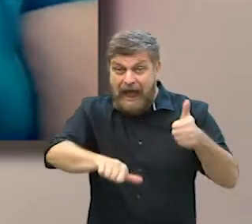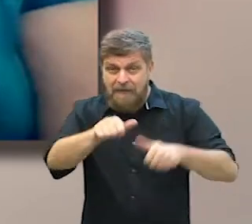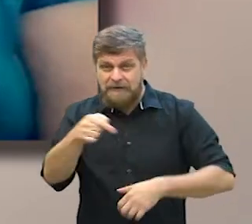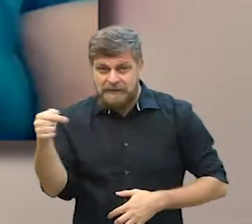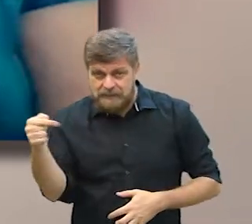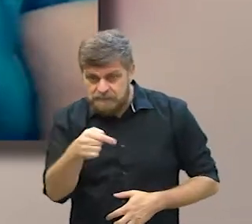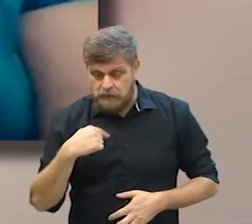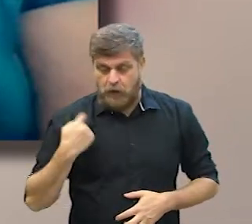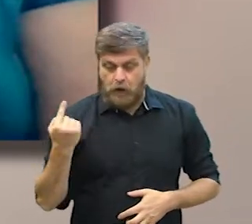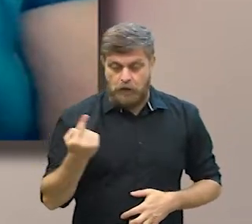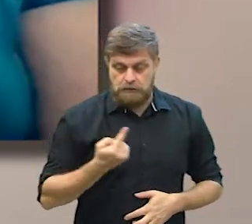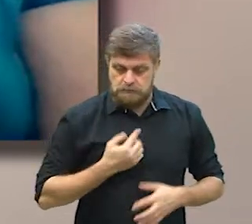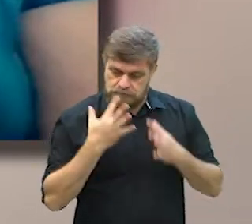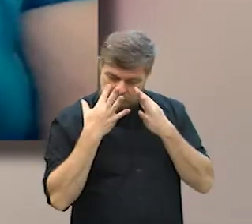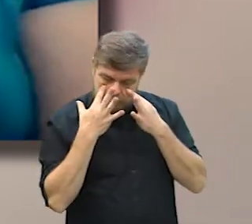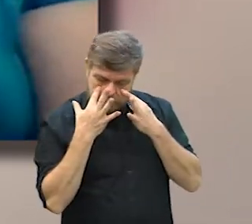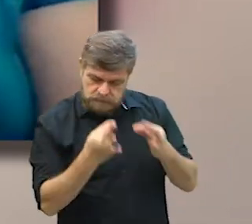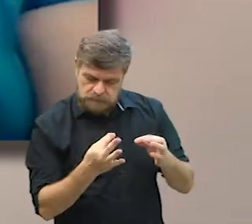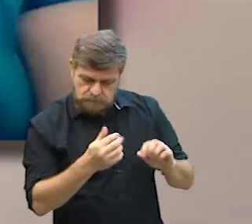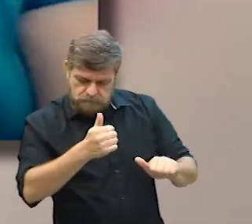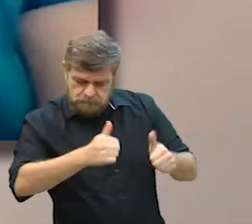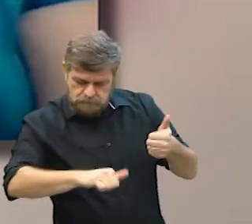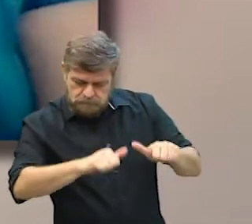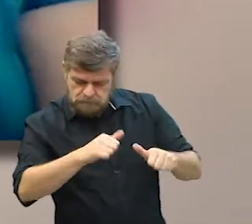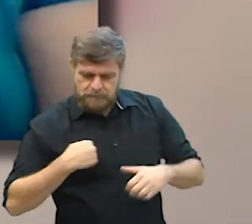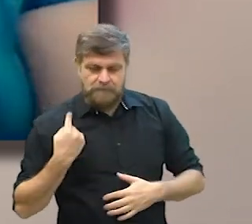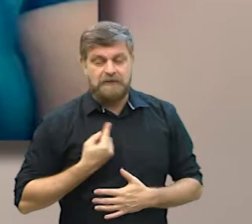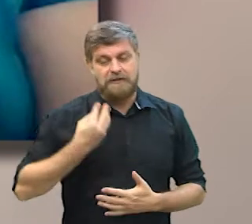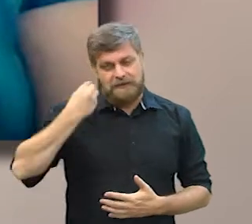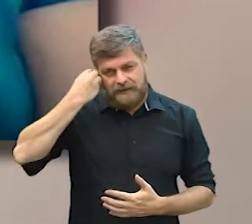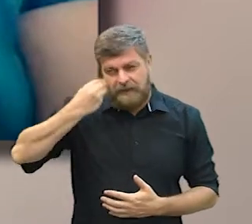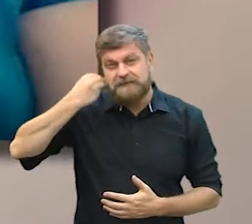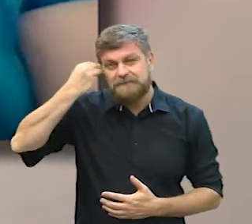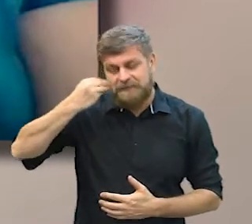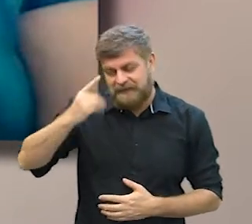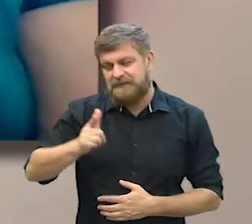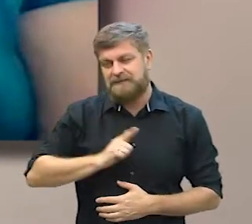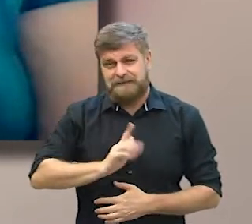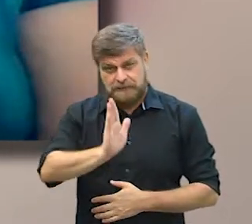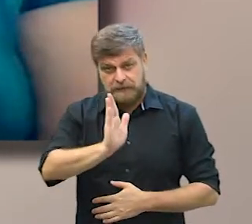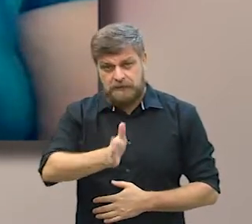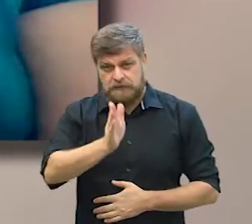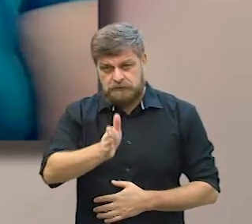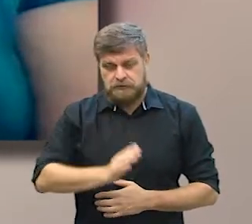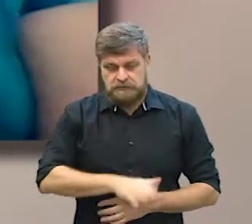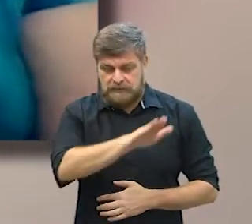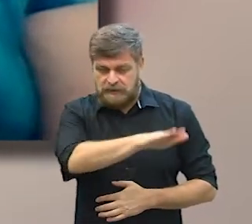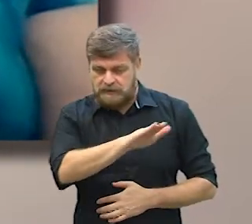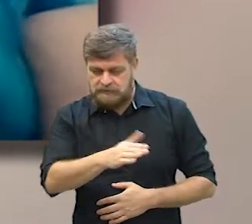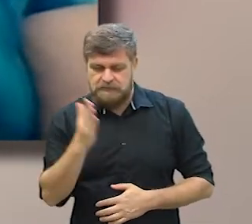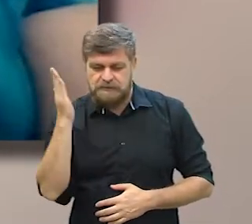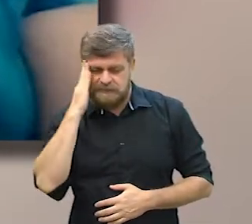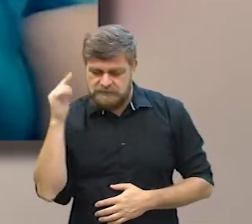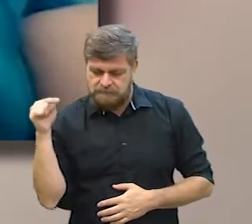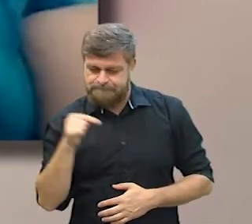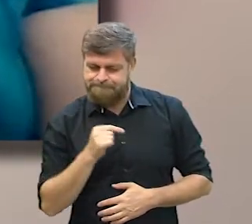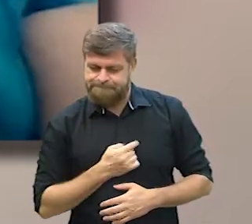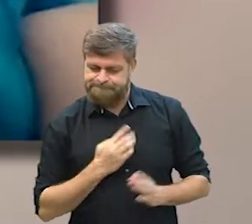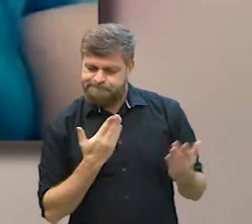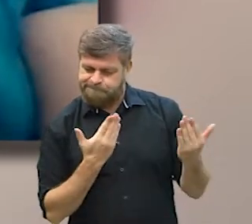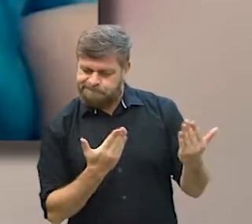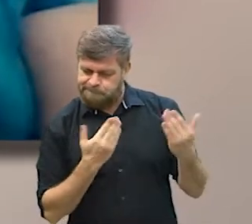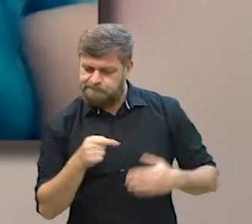avaliação vai ficar por conta da nossa observação clínica, da nossa expertise mesmo com esse tipo de criança,